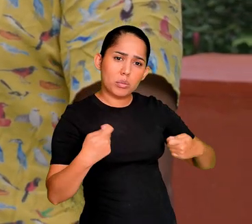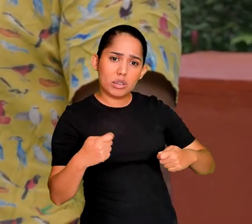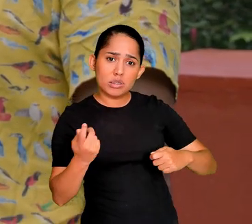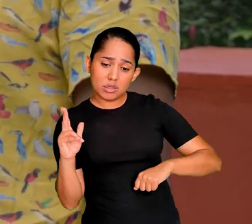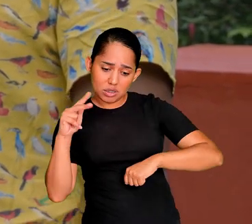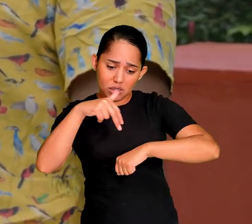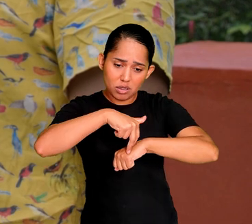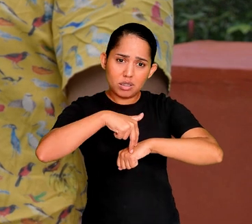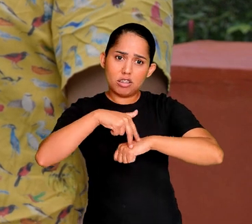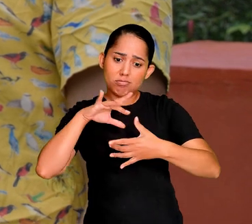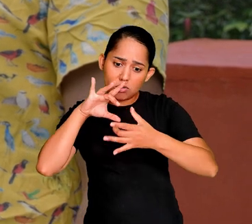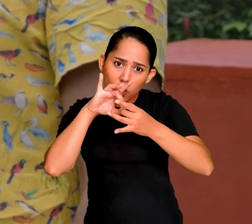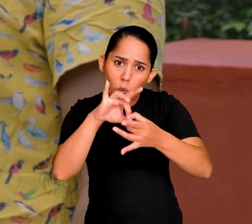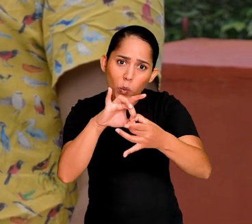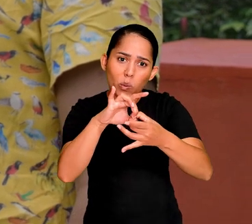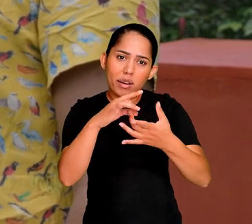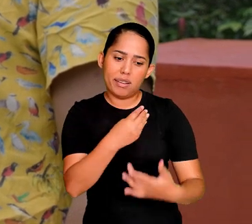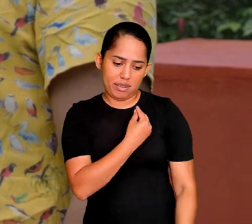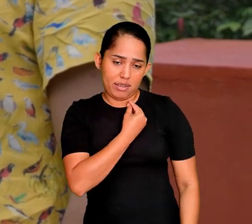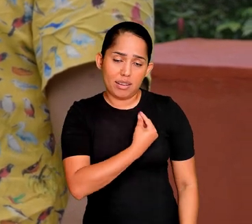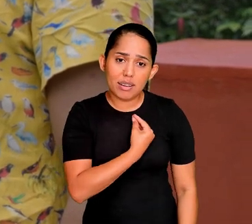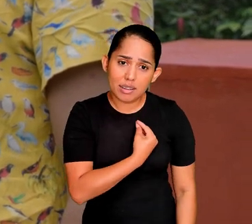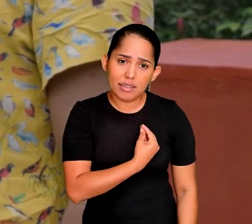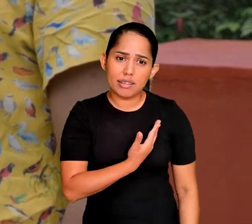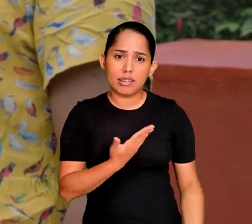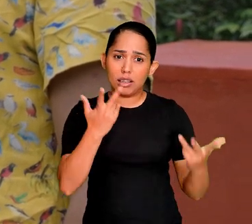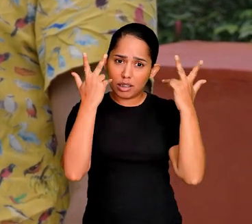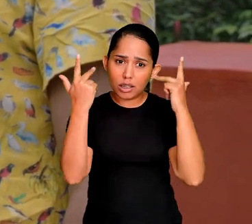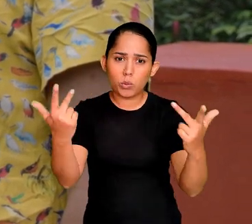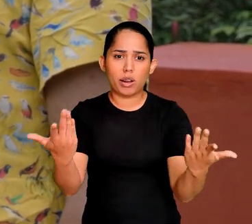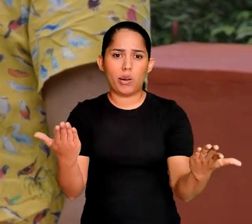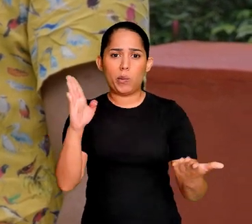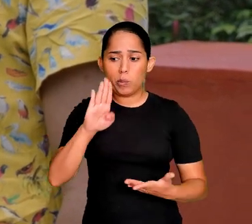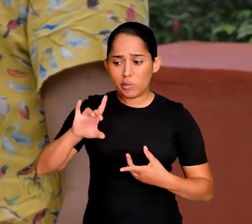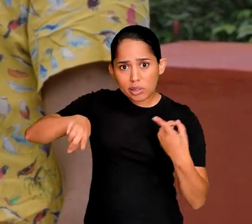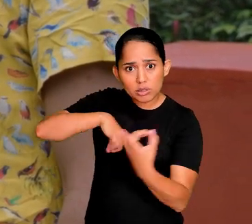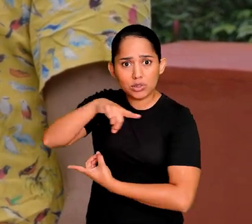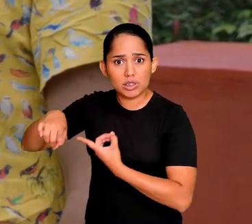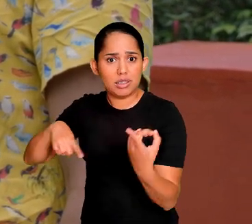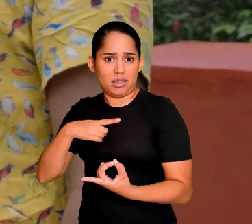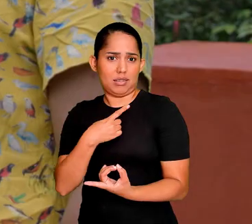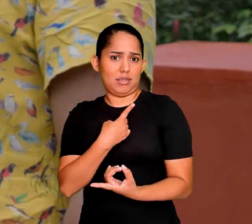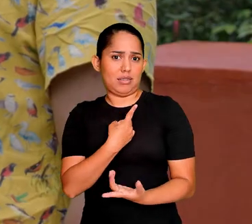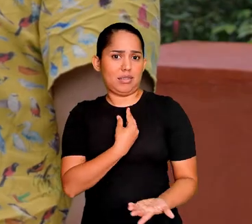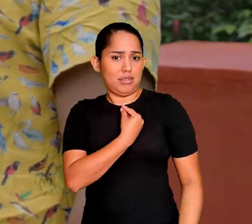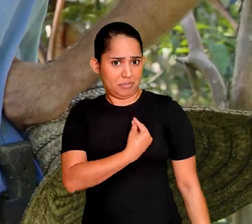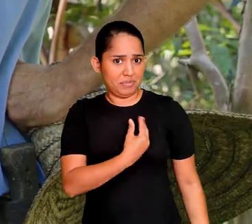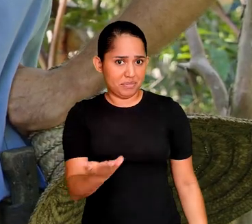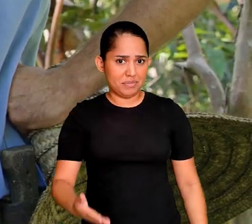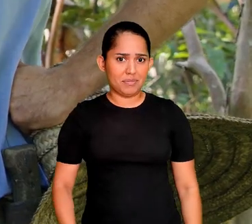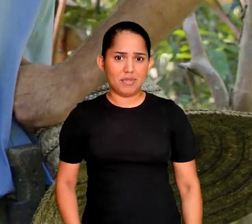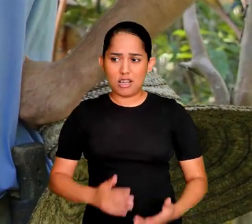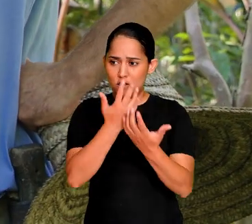volta nesse lugar pertencente da vida, do natural, da biodinâmica da vida.